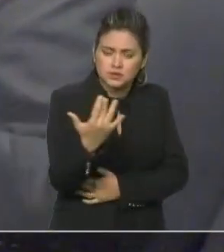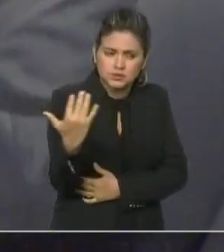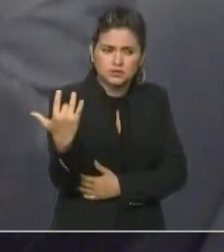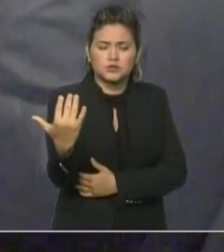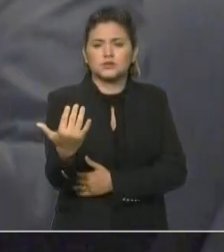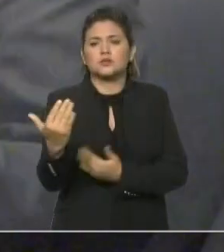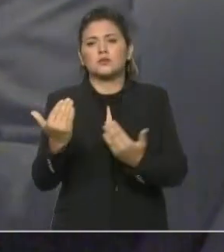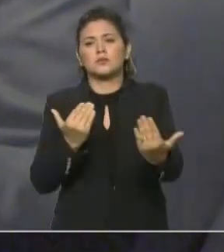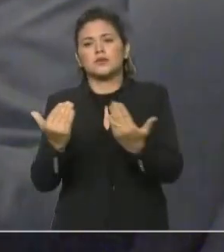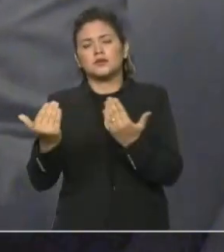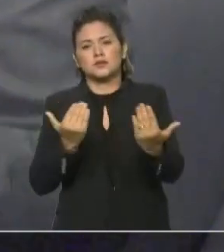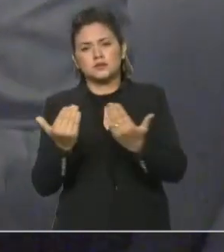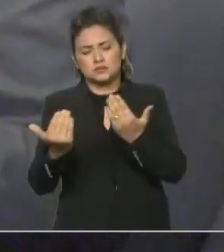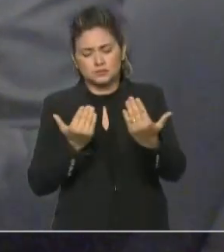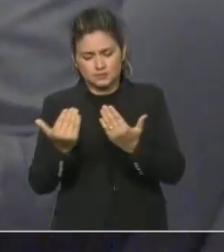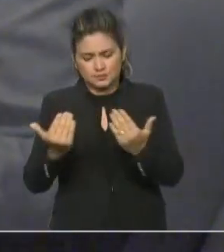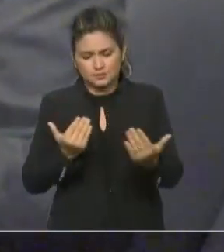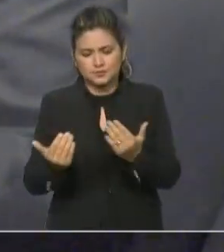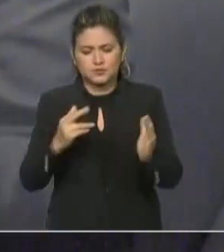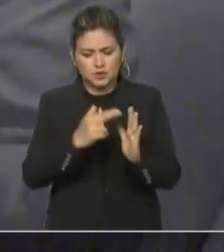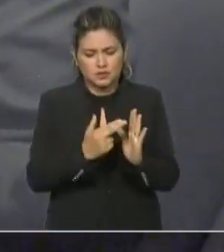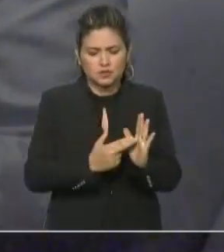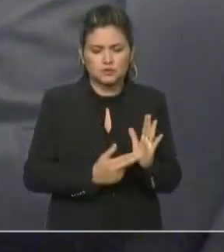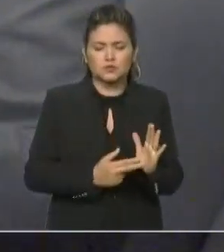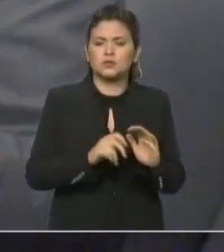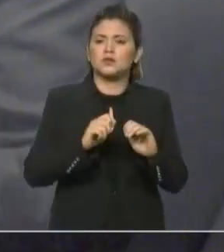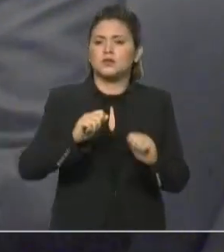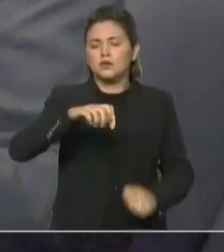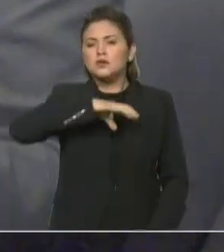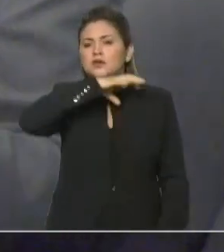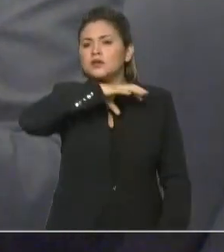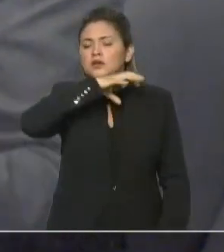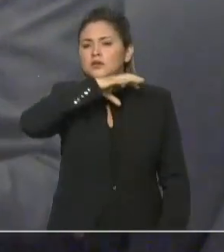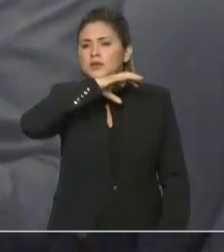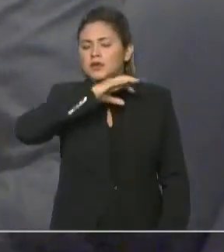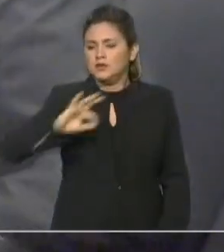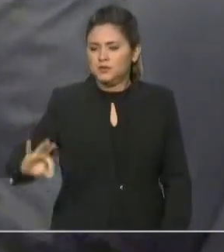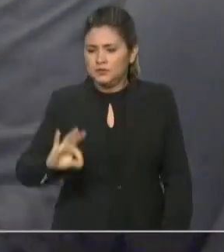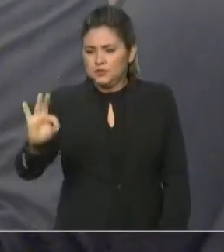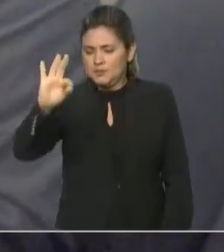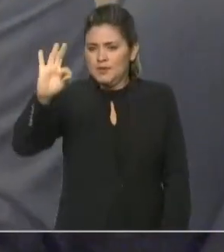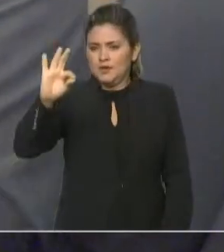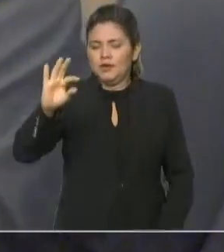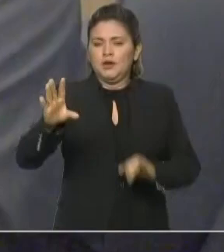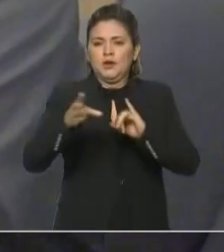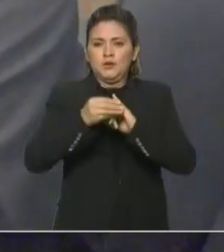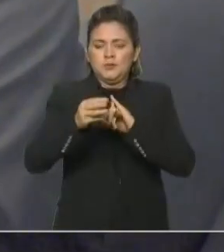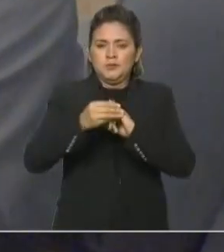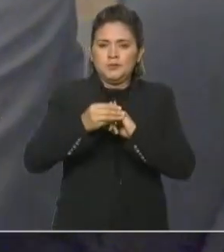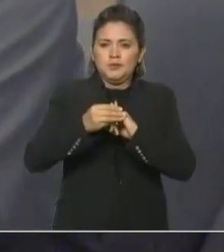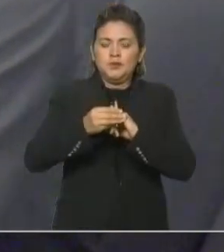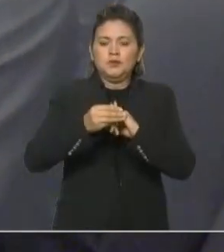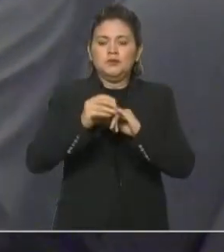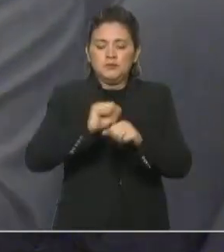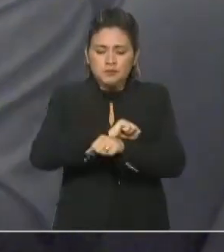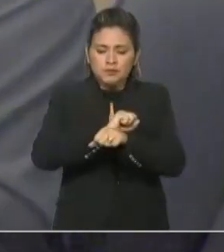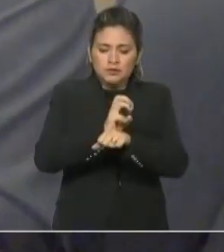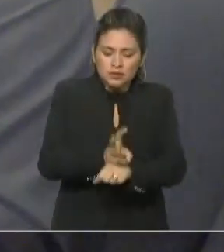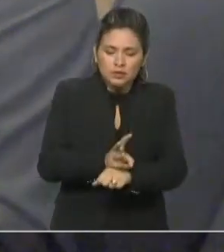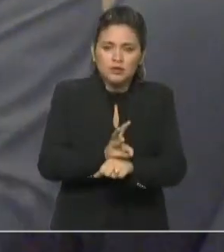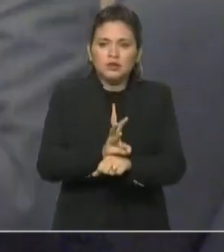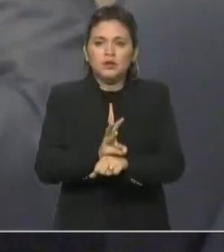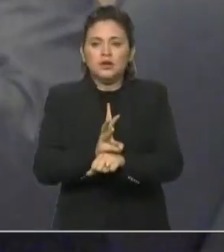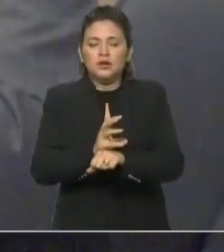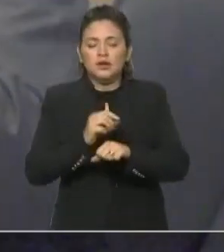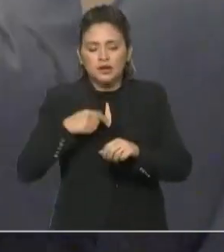e relatórios da Alumar. Seja por texto da UFMA, do IFMA, da UEMA, nós precisamos confrontar esses dados, essas